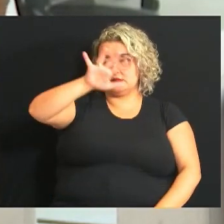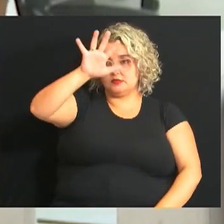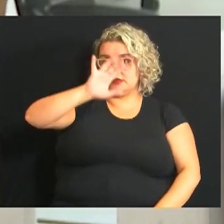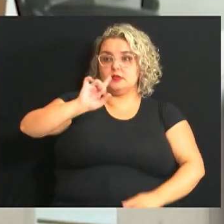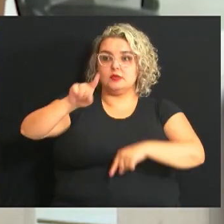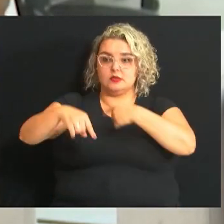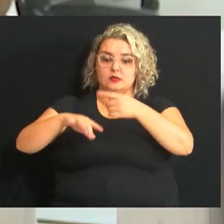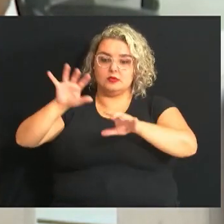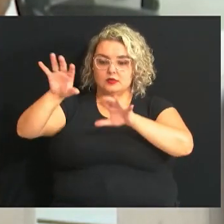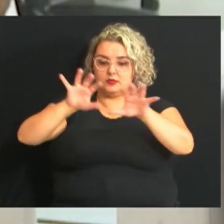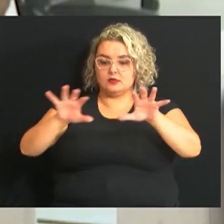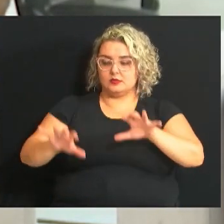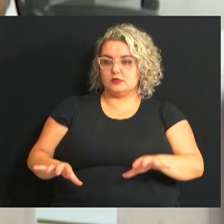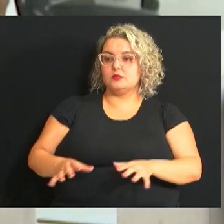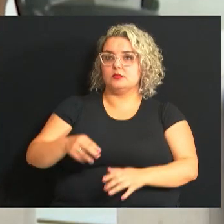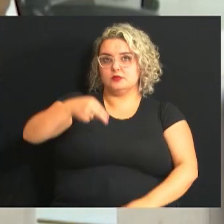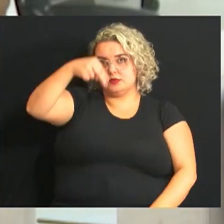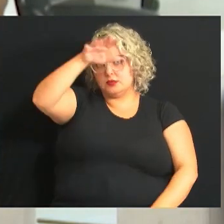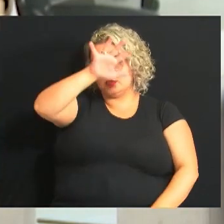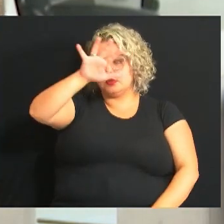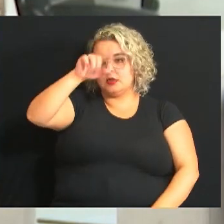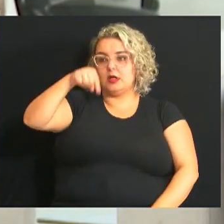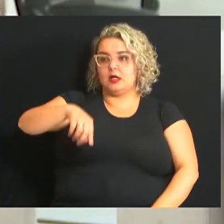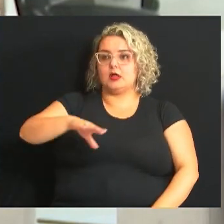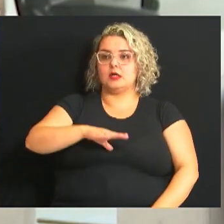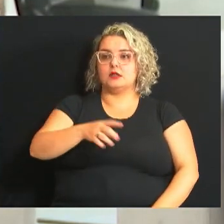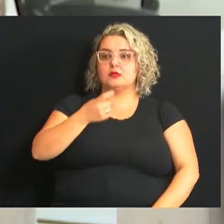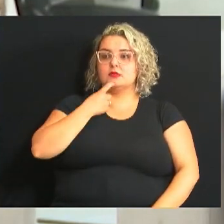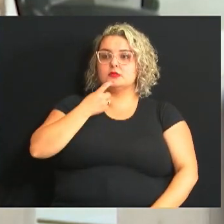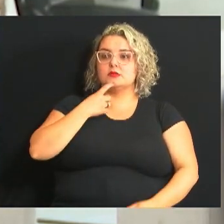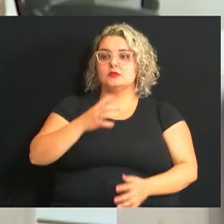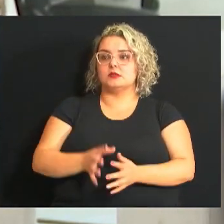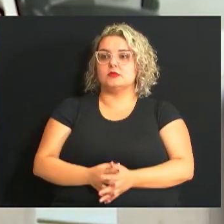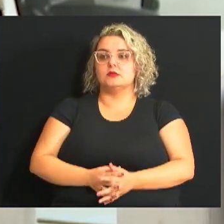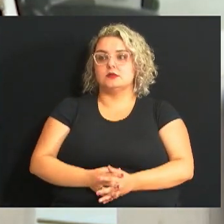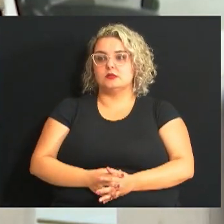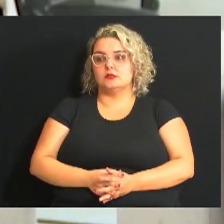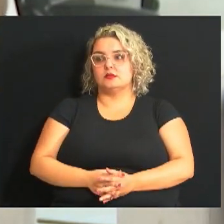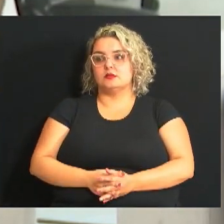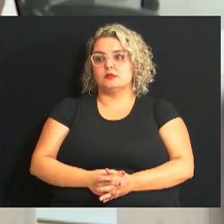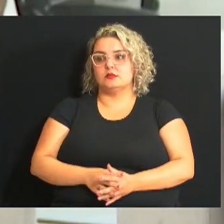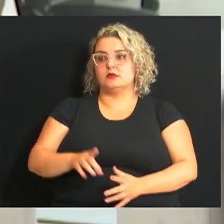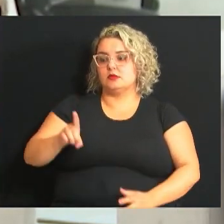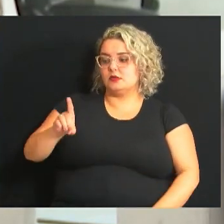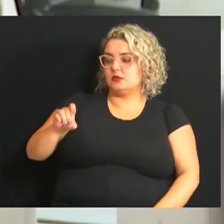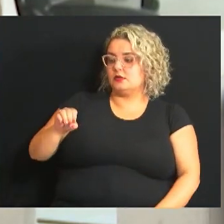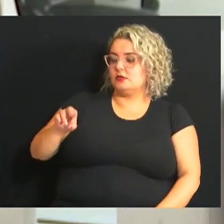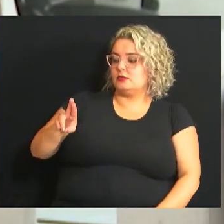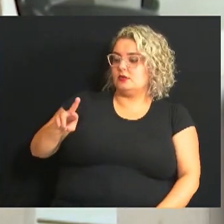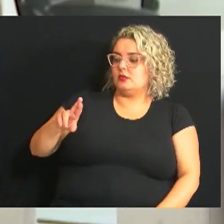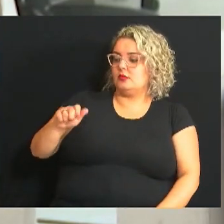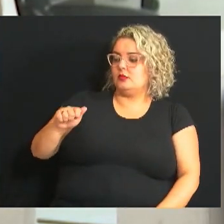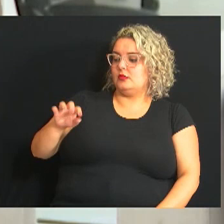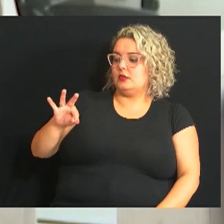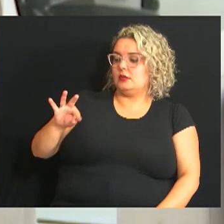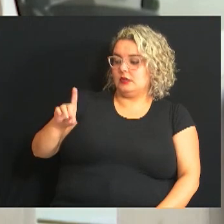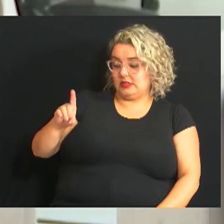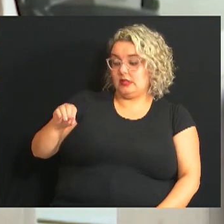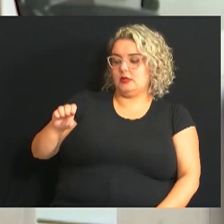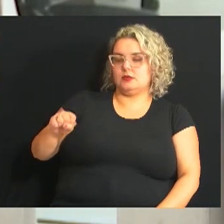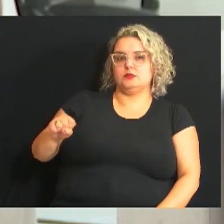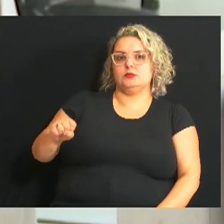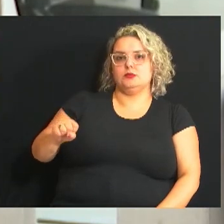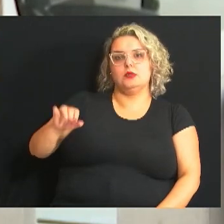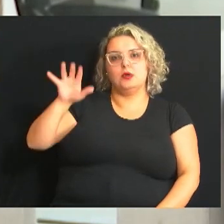do Nordeste, aqui em Campinas, né, e Dourados, no Mato Grosso do Sul. Então são essas as 6 cidades